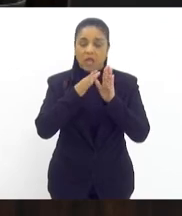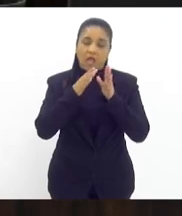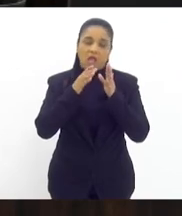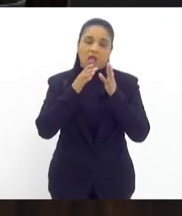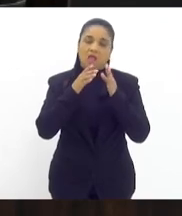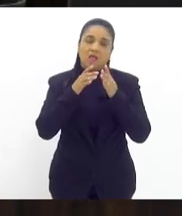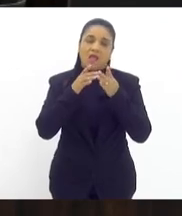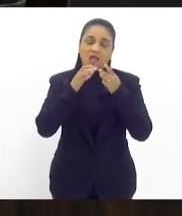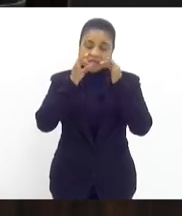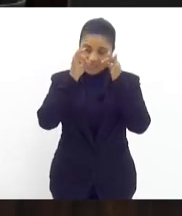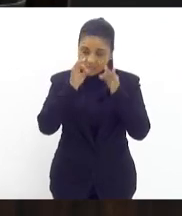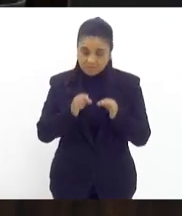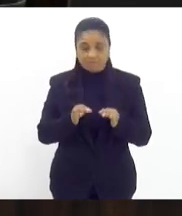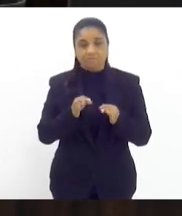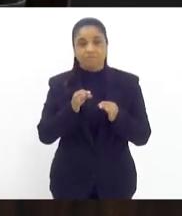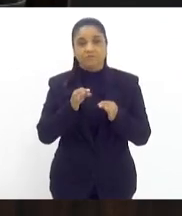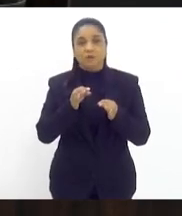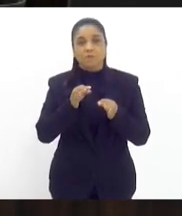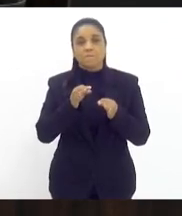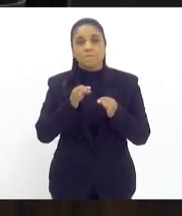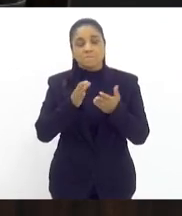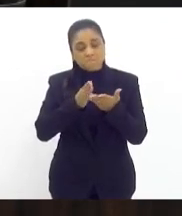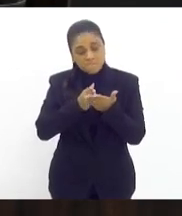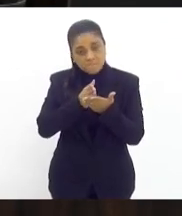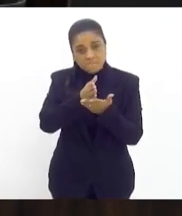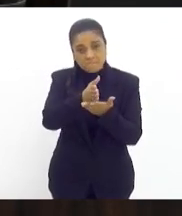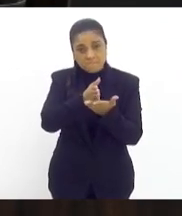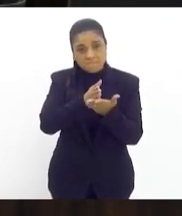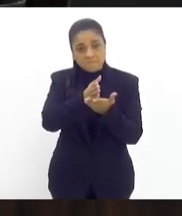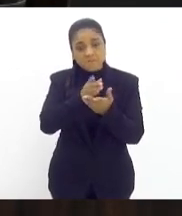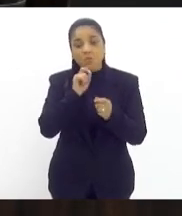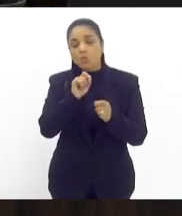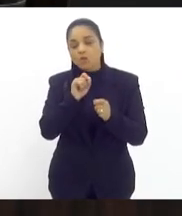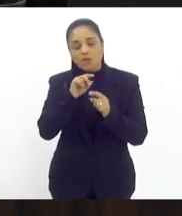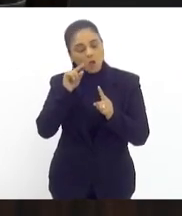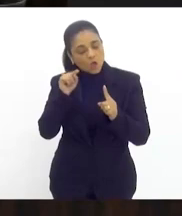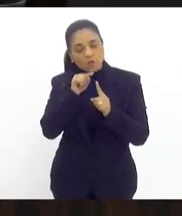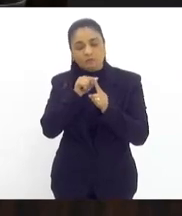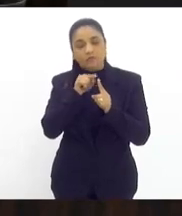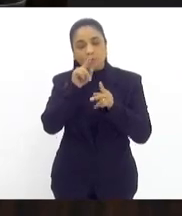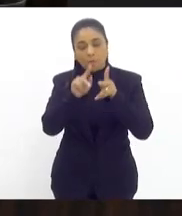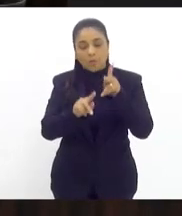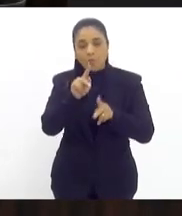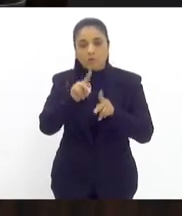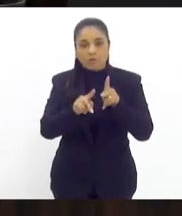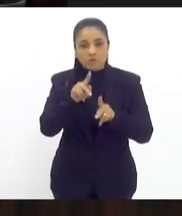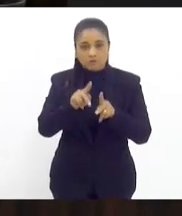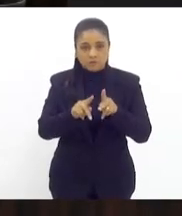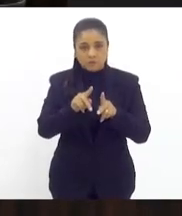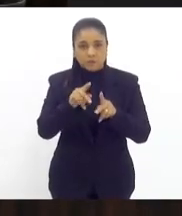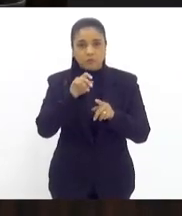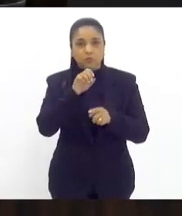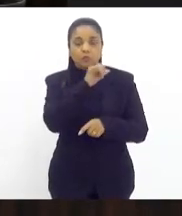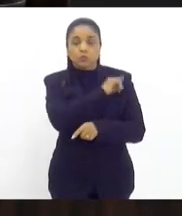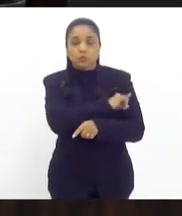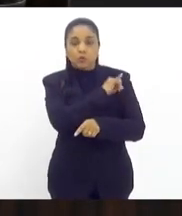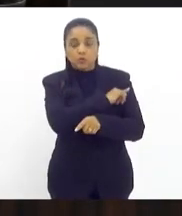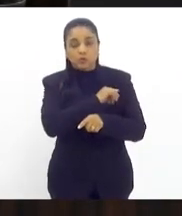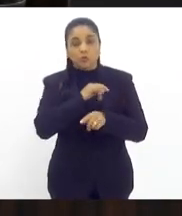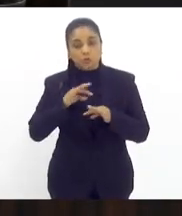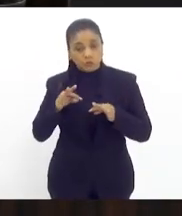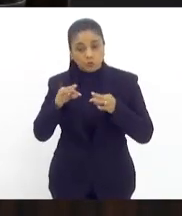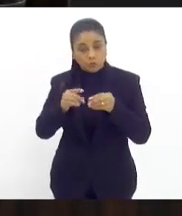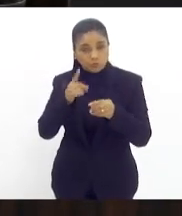consenso mais próximo que é atender a população do Rio pela qual todos nós estamos aqui representando a